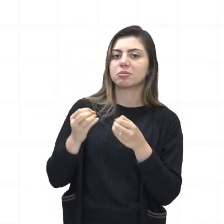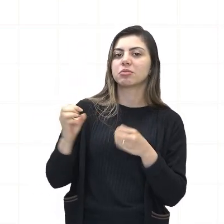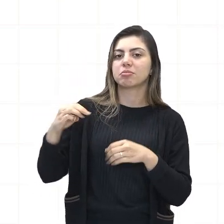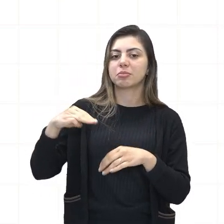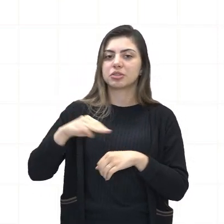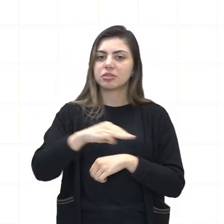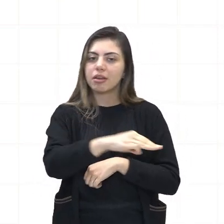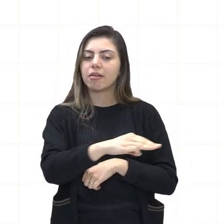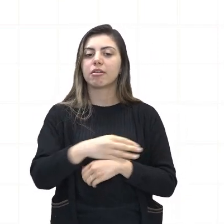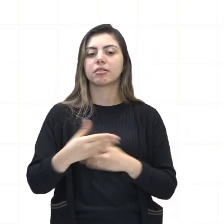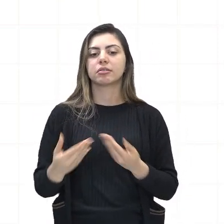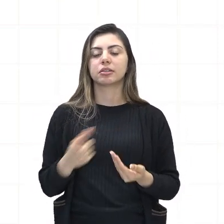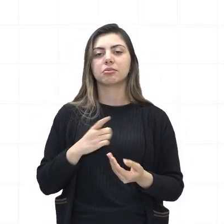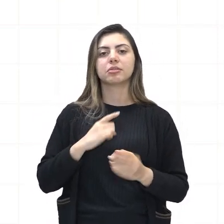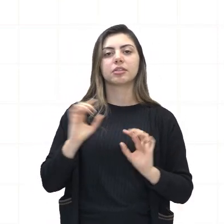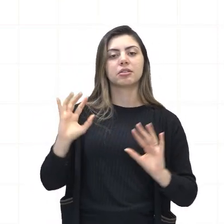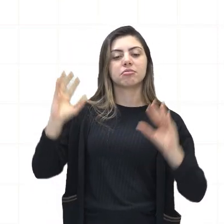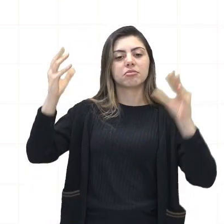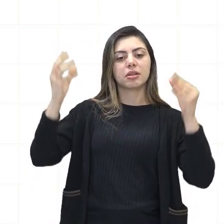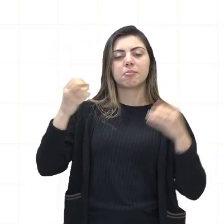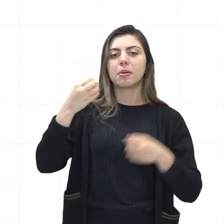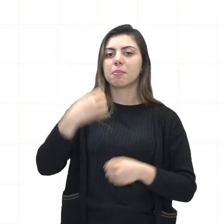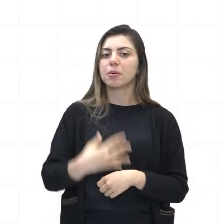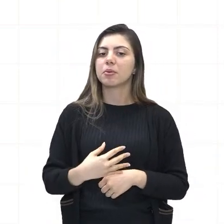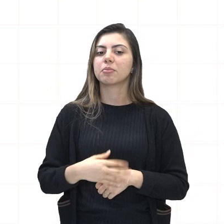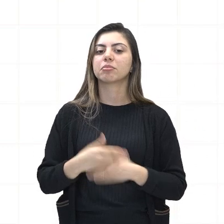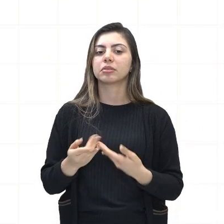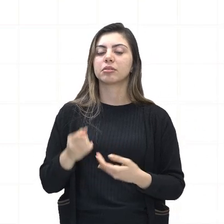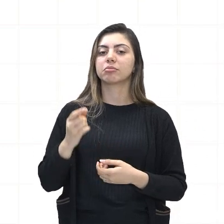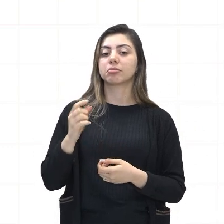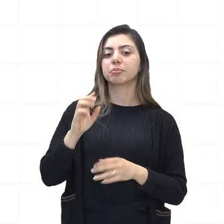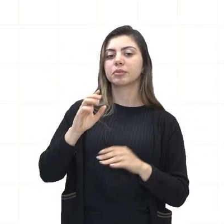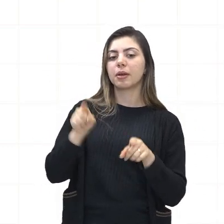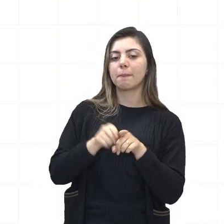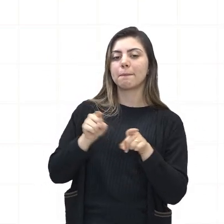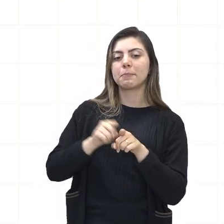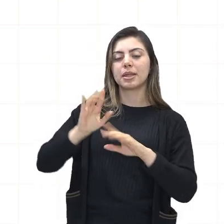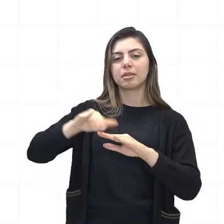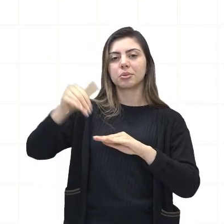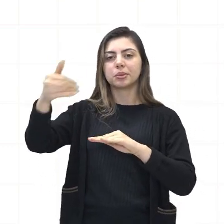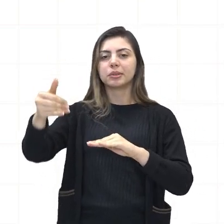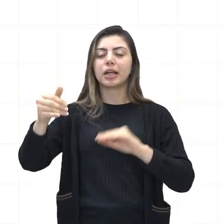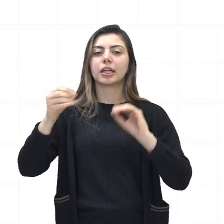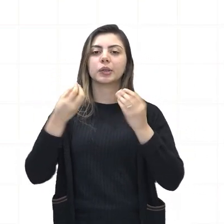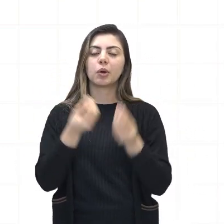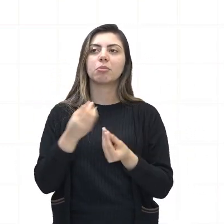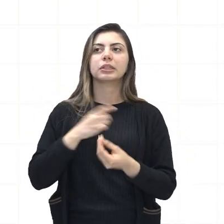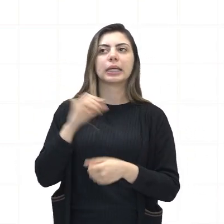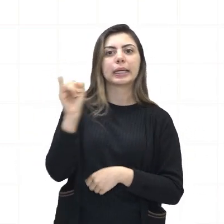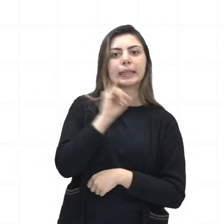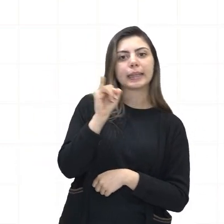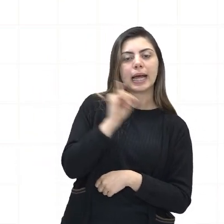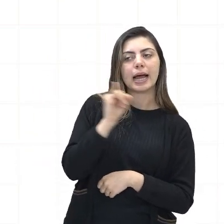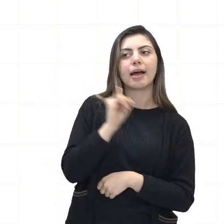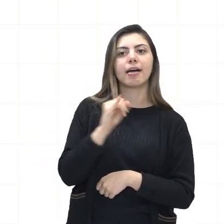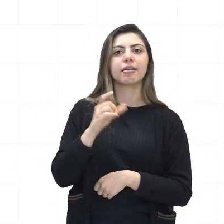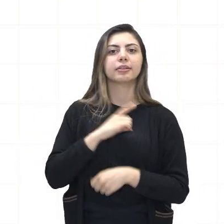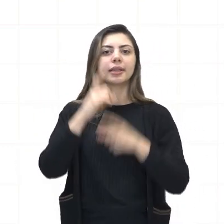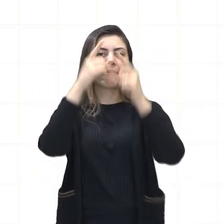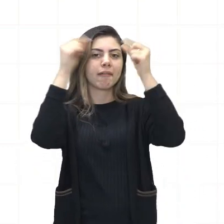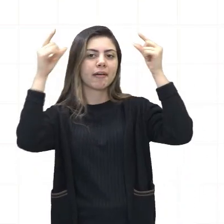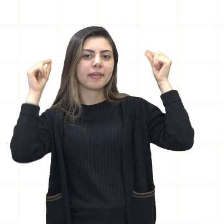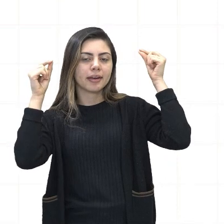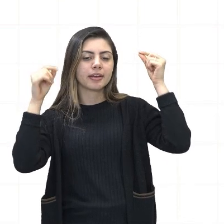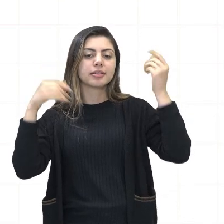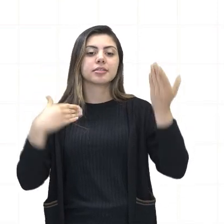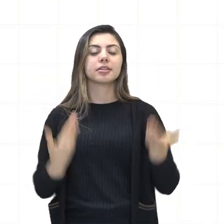clima favorável à agricultura, é uma área ali, né? Assim como lá do outro lado, onde fica a Itália, né, a Grécia. Então,